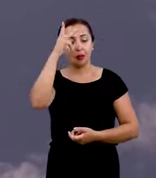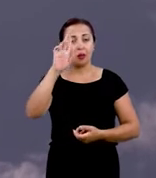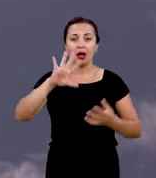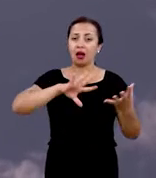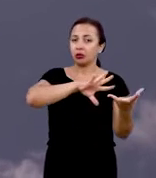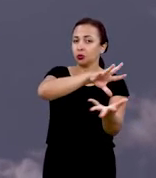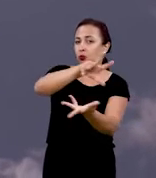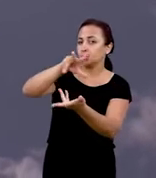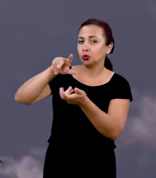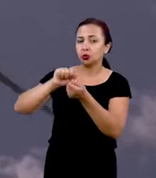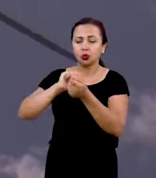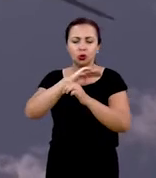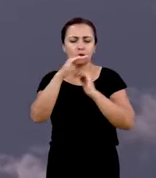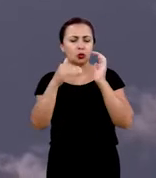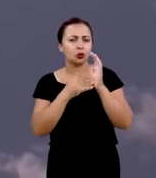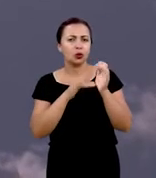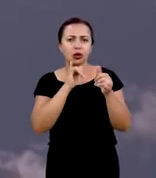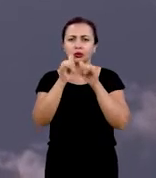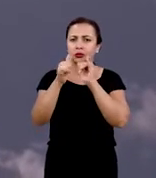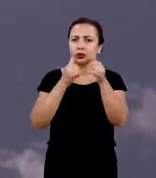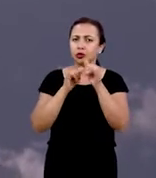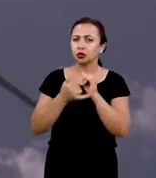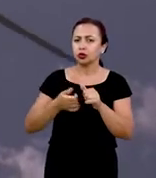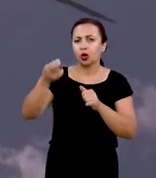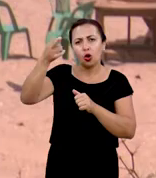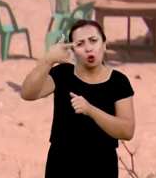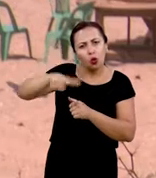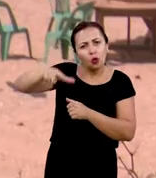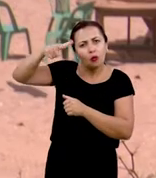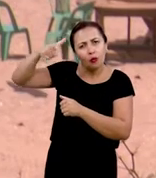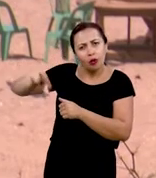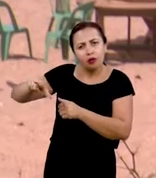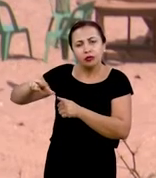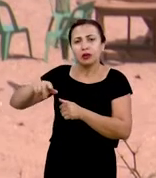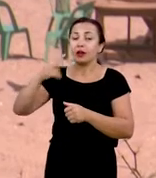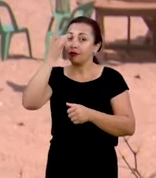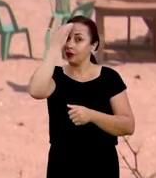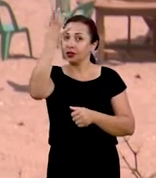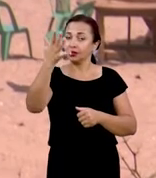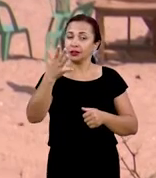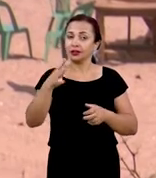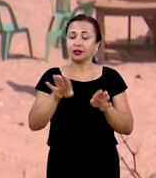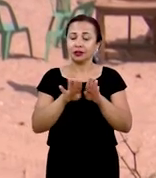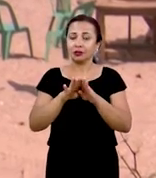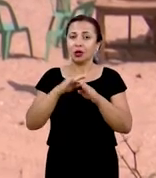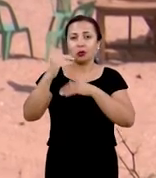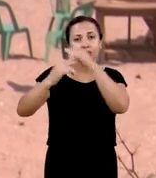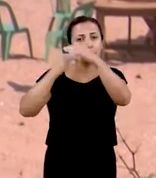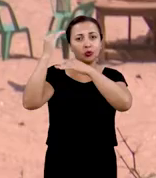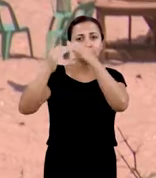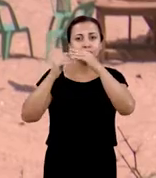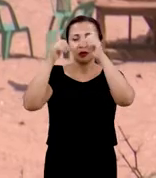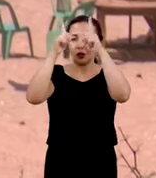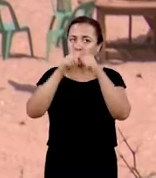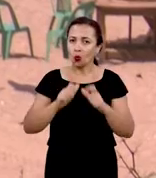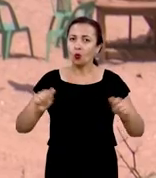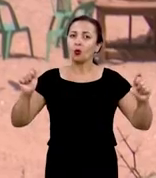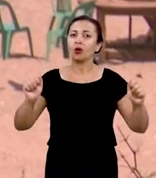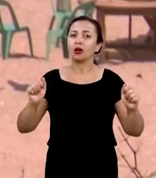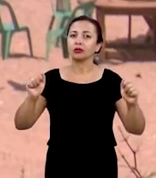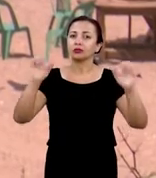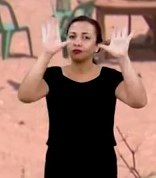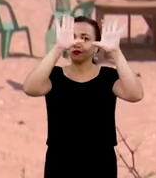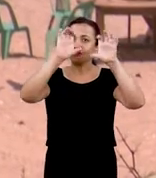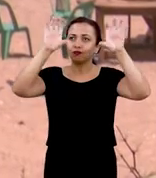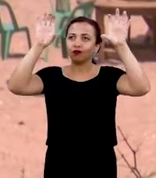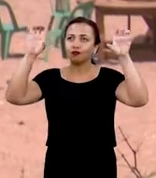Para o planeta como um todo, as energias renováveis podem facilitar o processo de descarbonização da atmosfera,